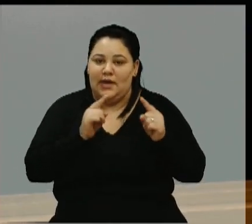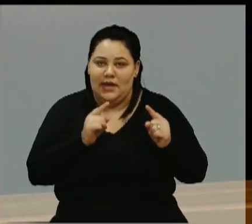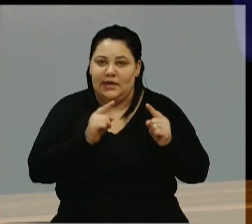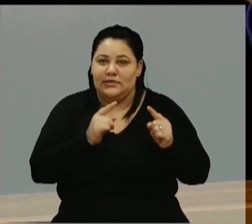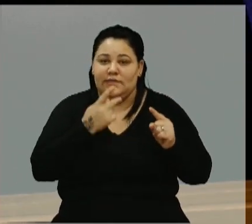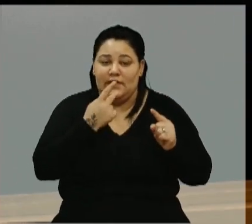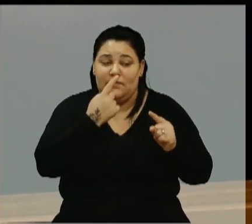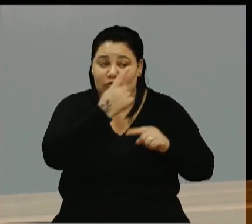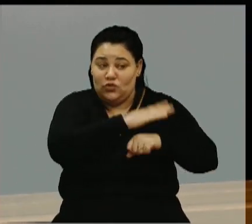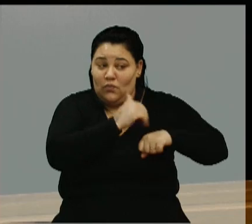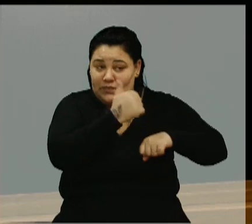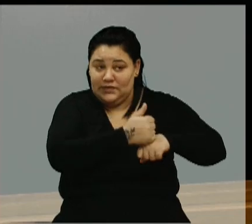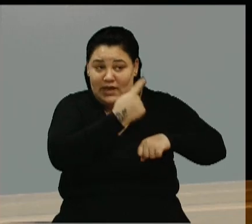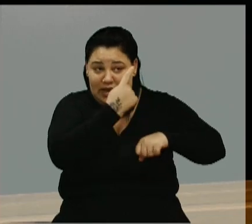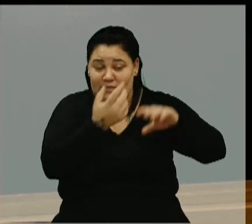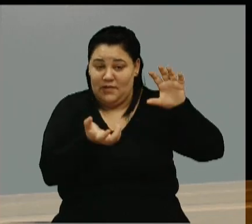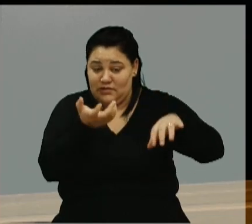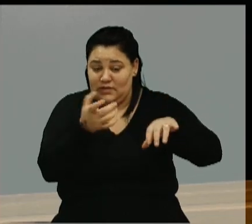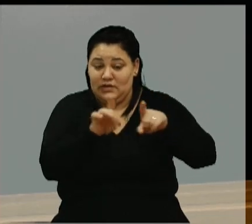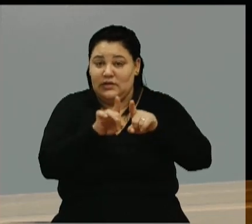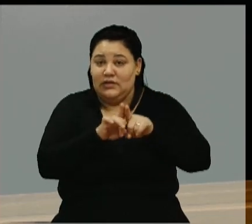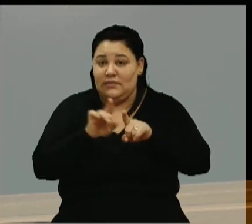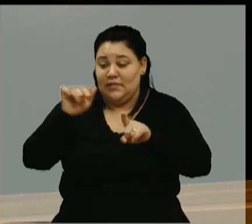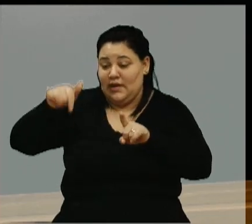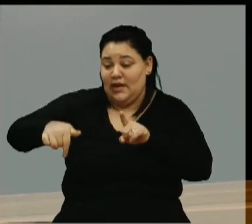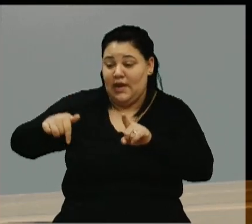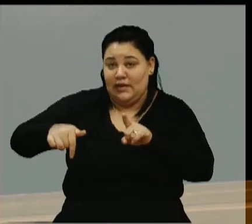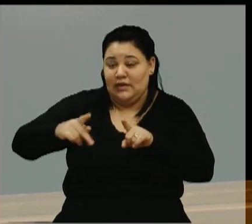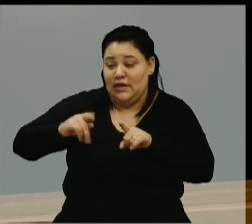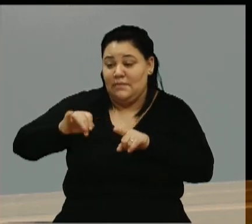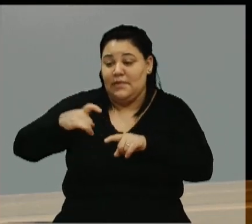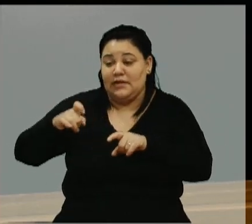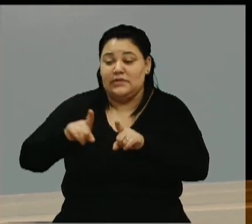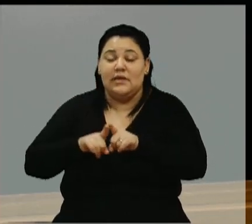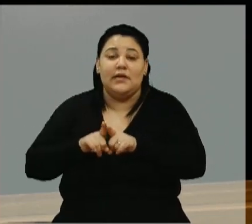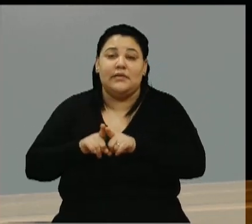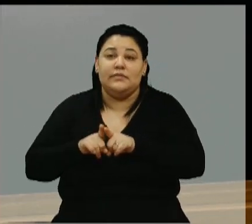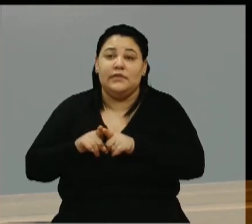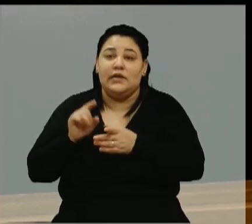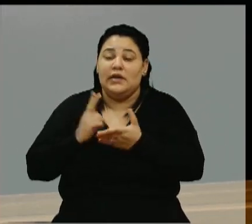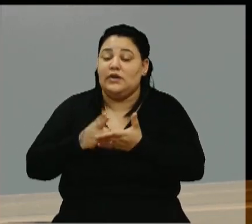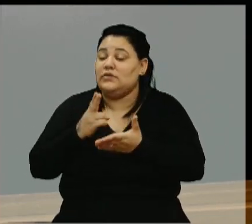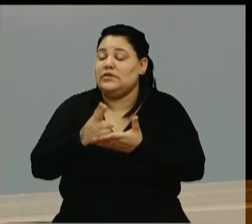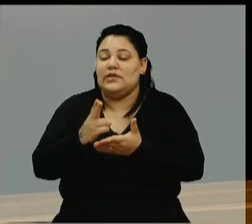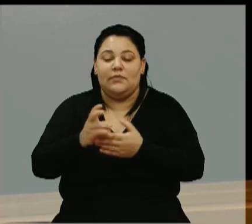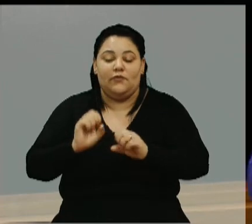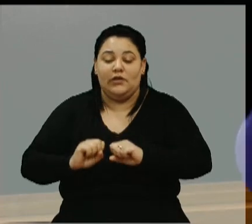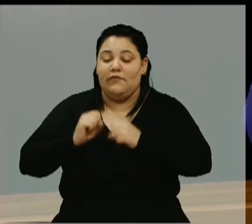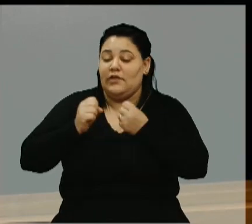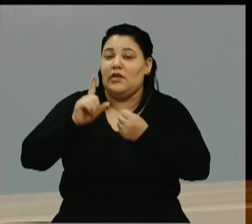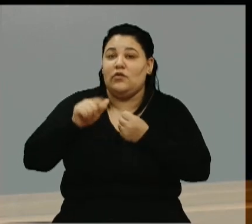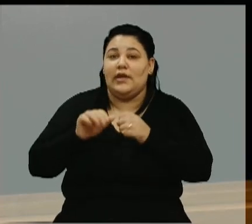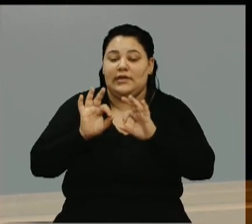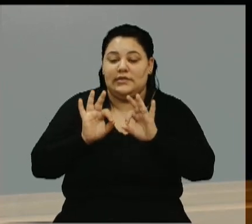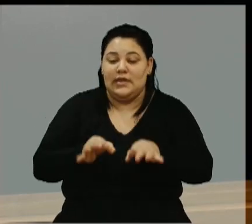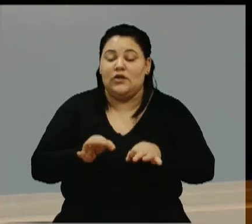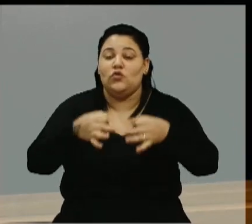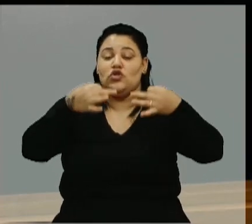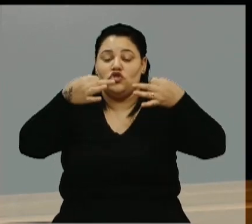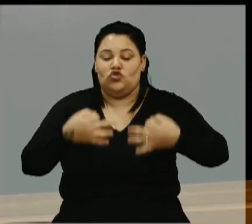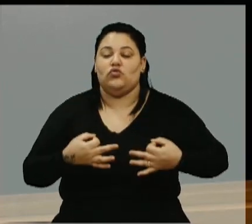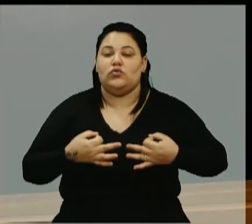lá em Brasília, como os nossos que estão aqui na Pix. Então, eu sempre vou defender o que é certo e o que é